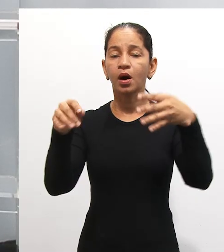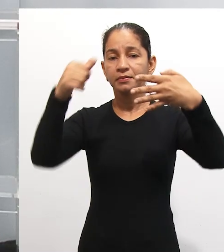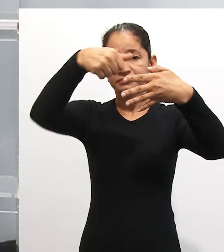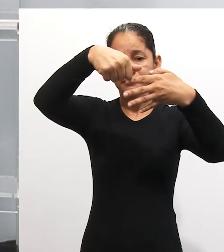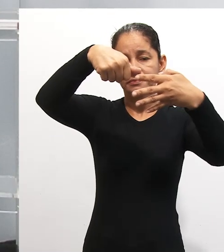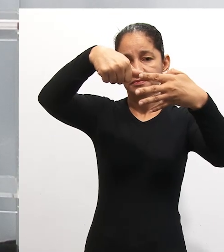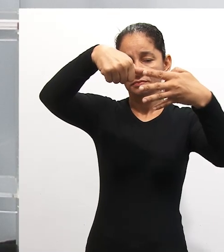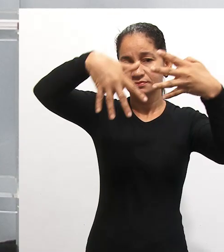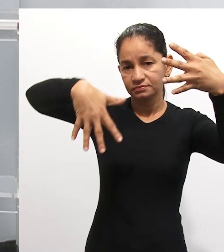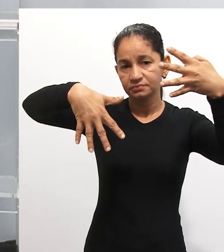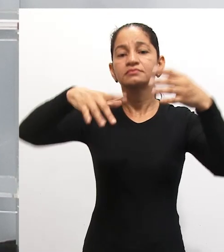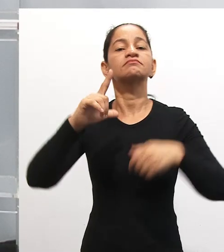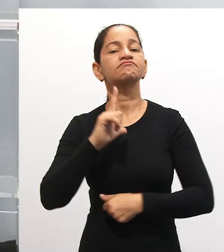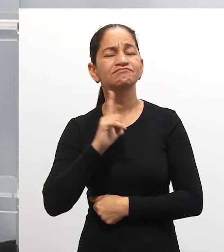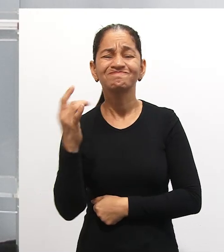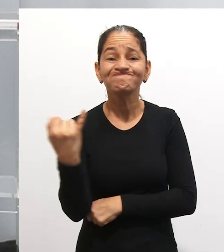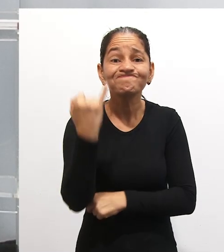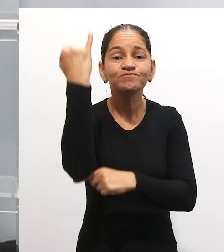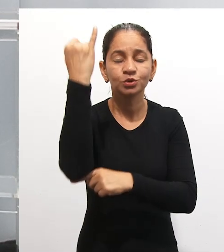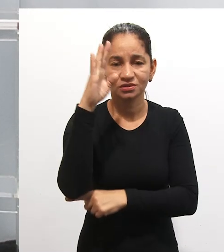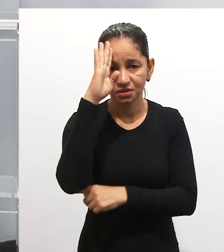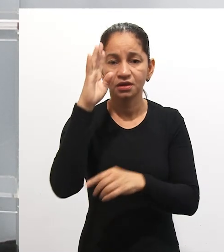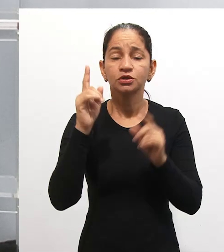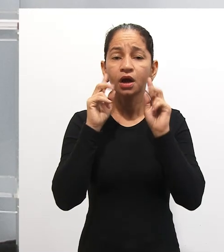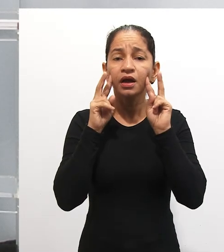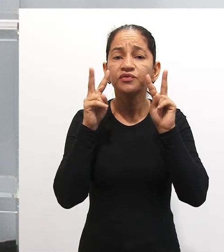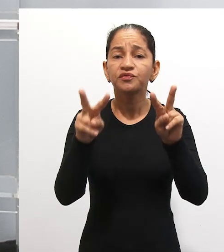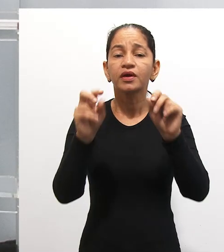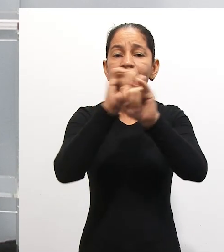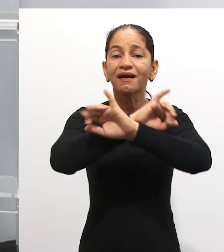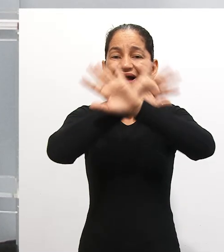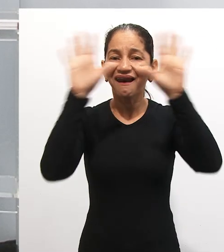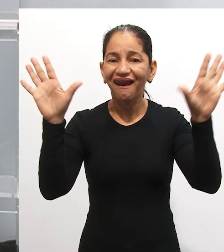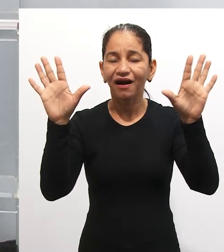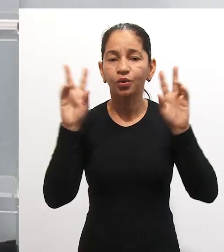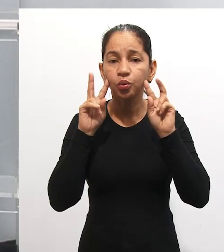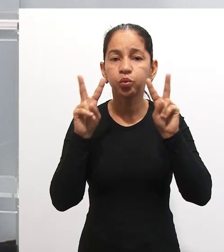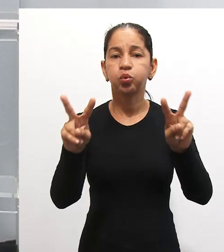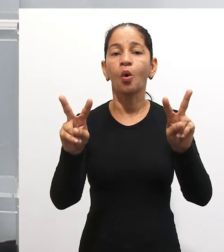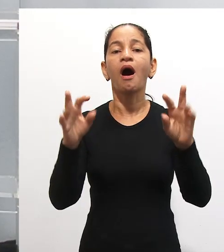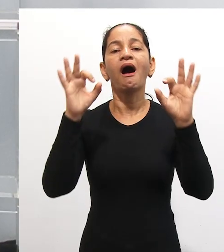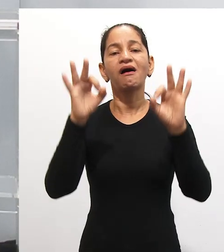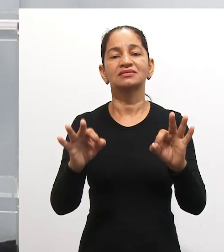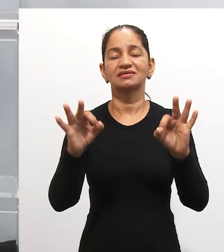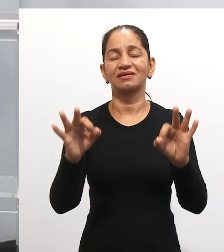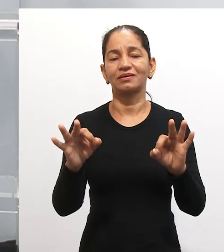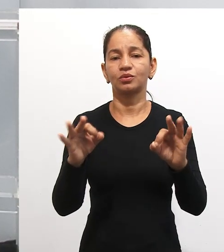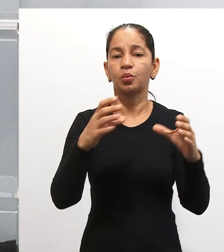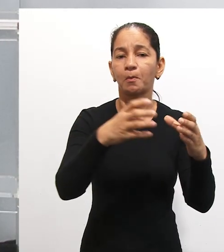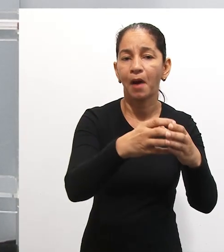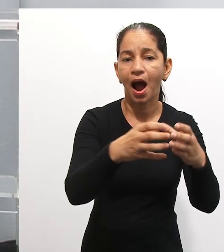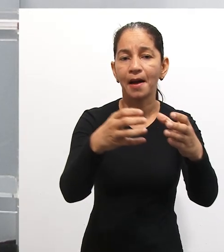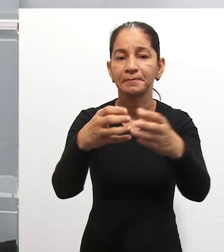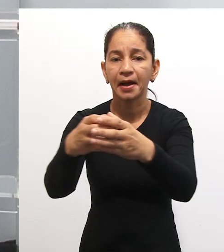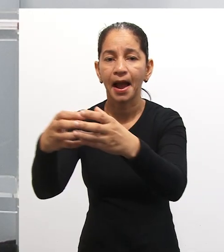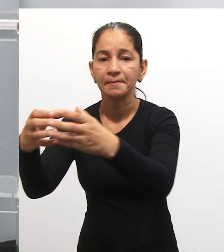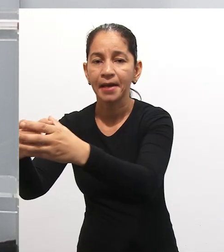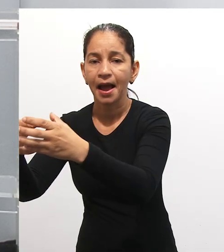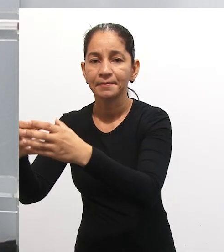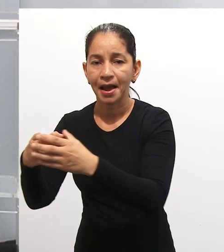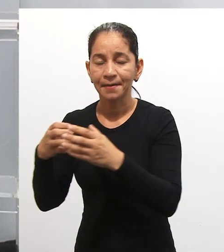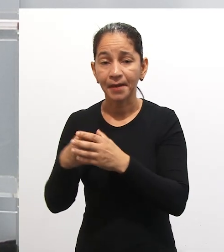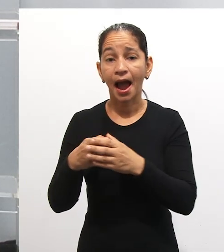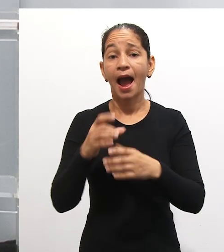centralizada. E extremamente perigoso, porque você não consegue entender o que está acontecendo lá no final. Agora, se você delega isso ao chefe